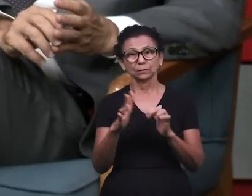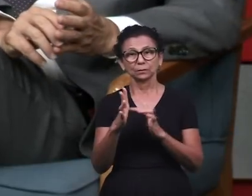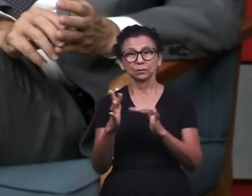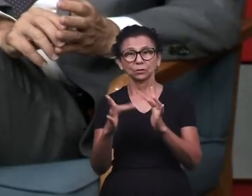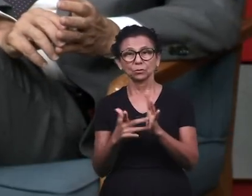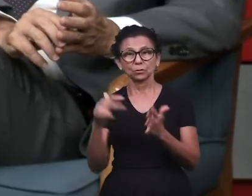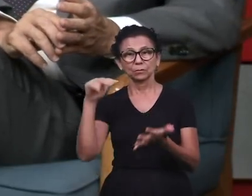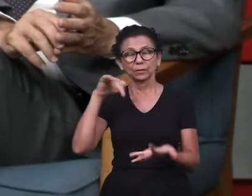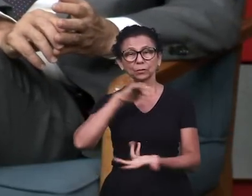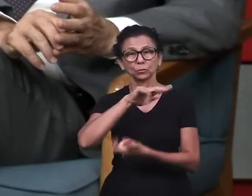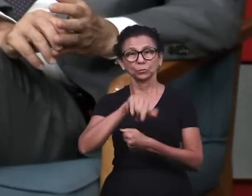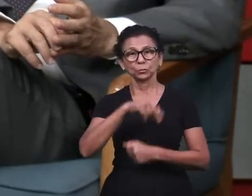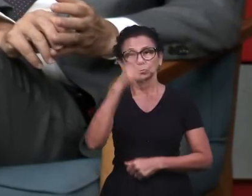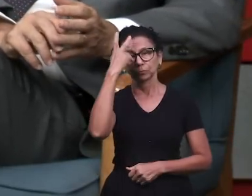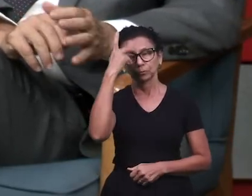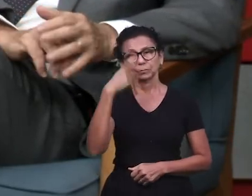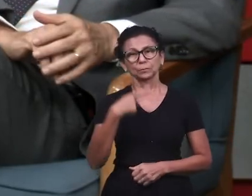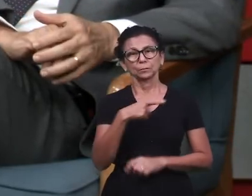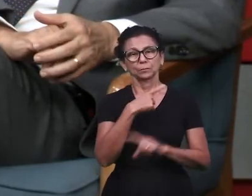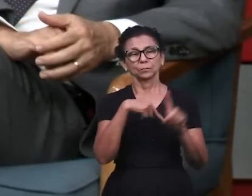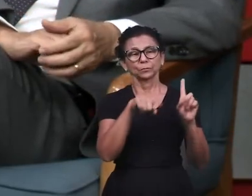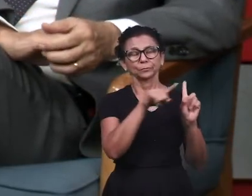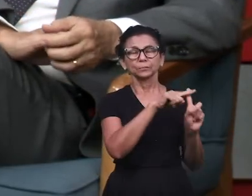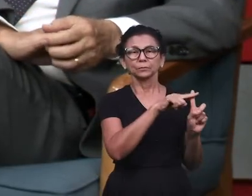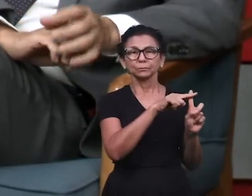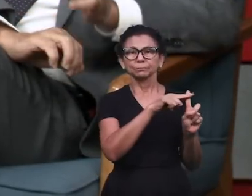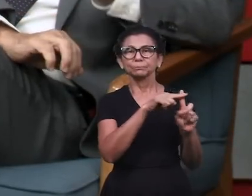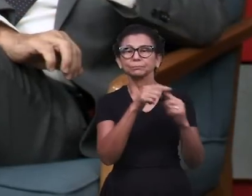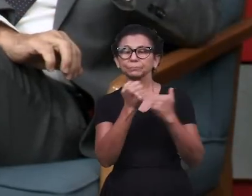quando aquele homem disse: